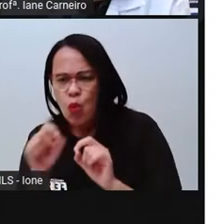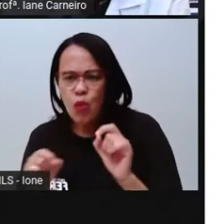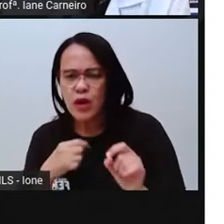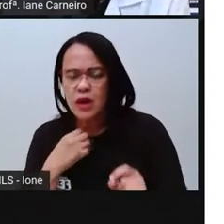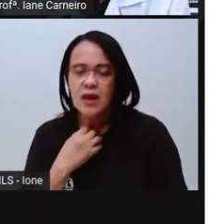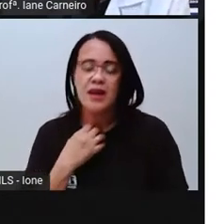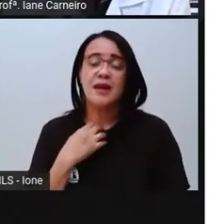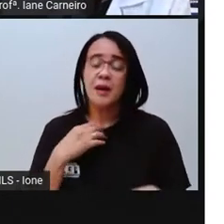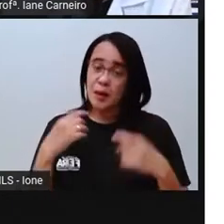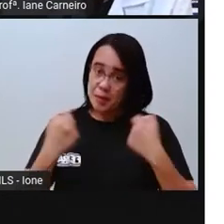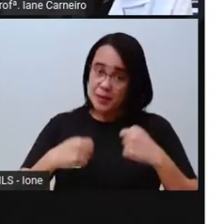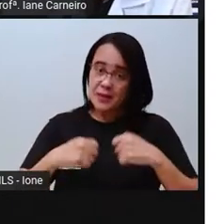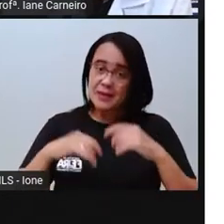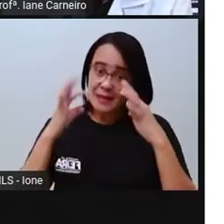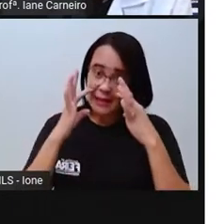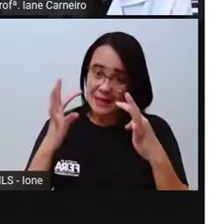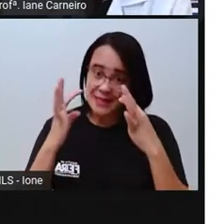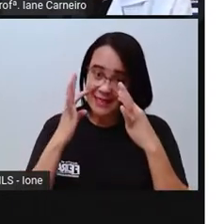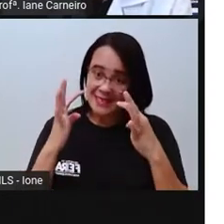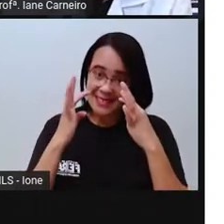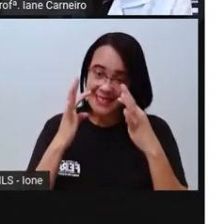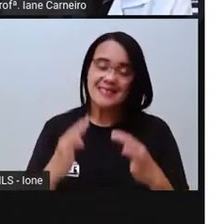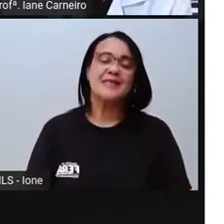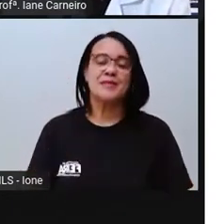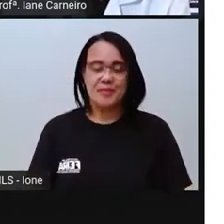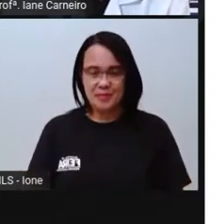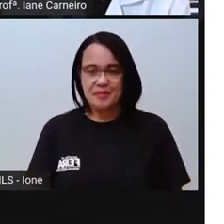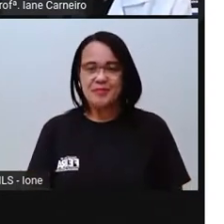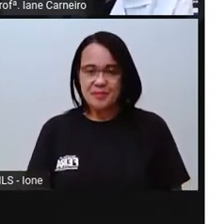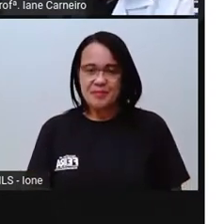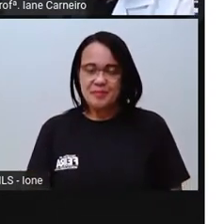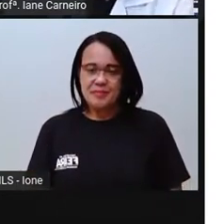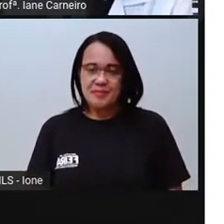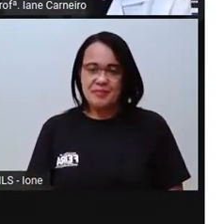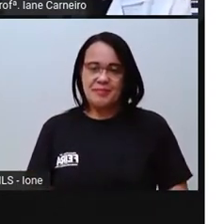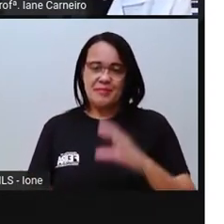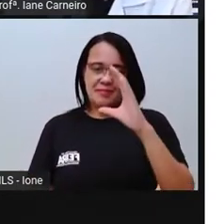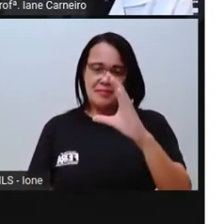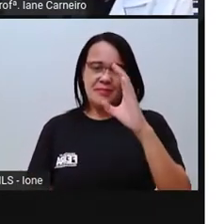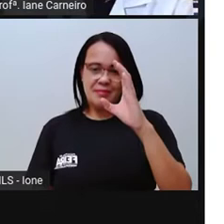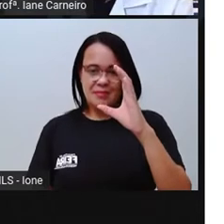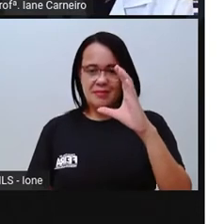lá. Cena de rua, de Ângela Lago.